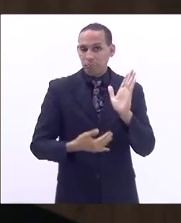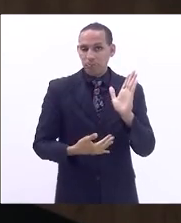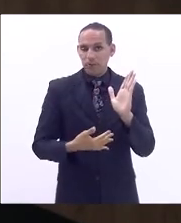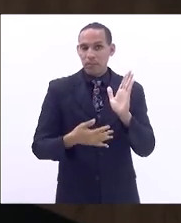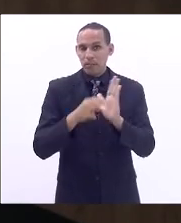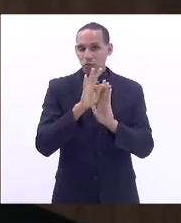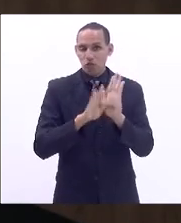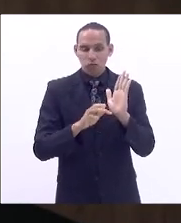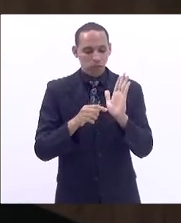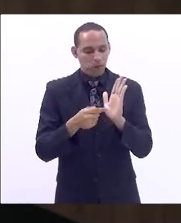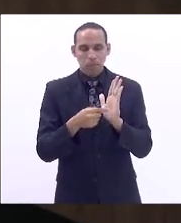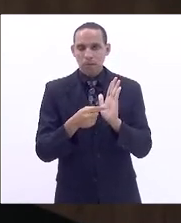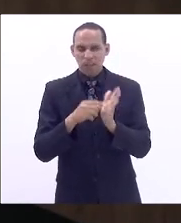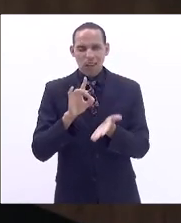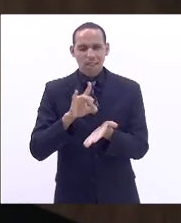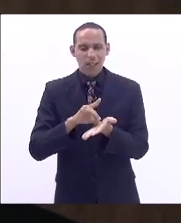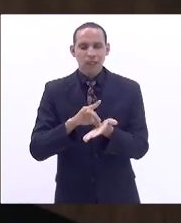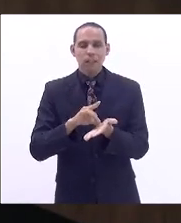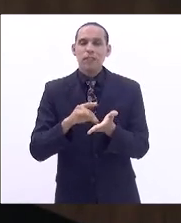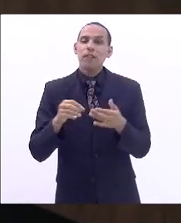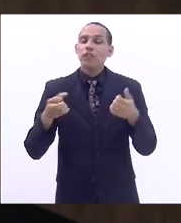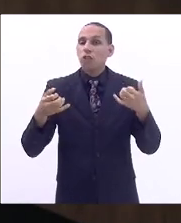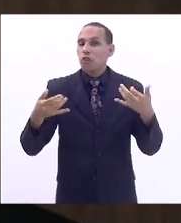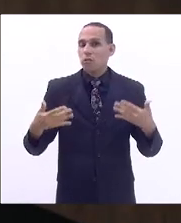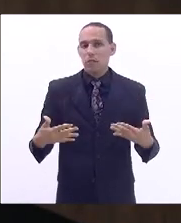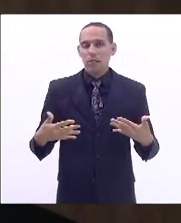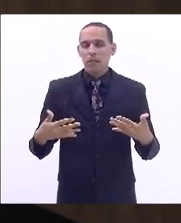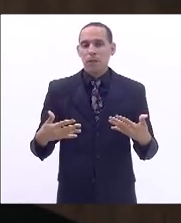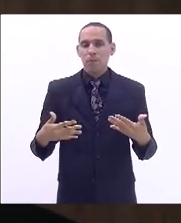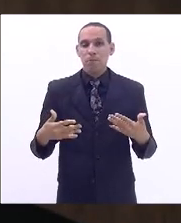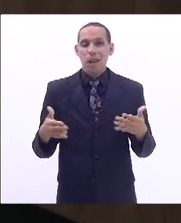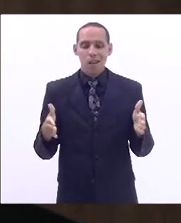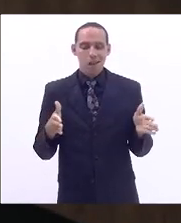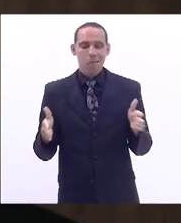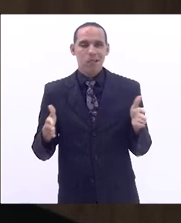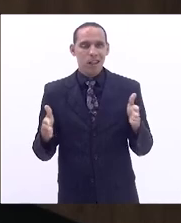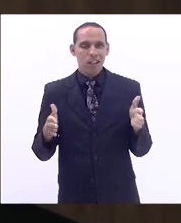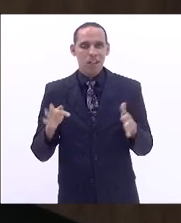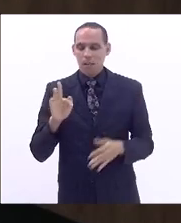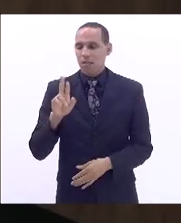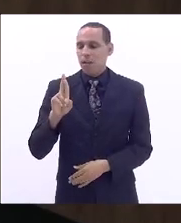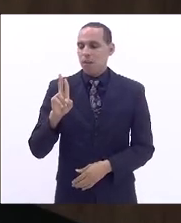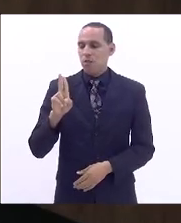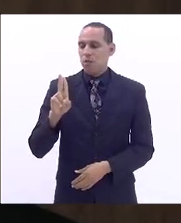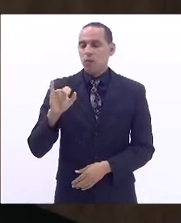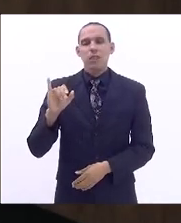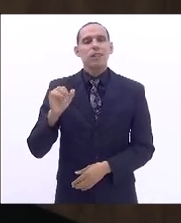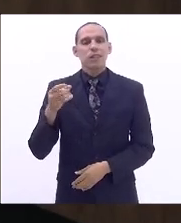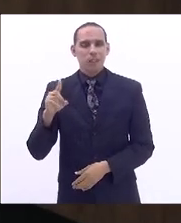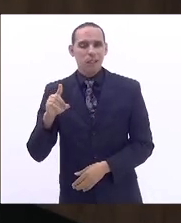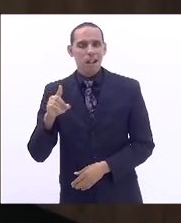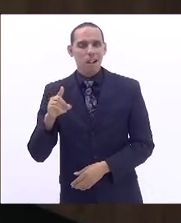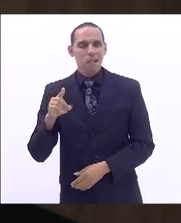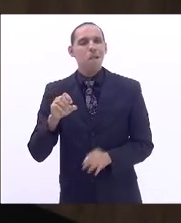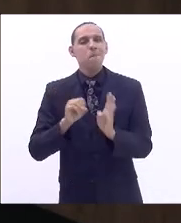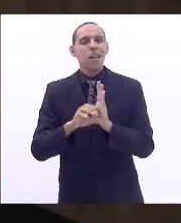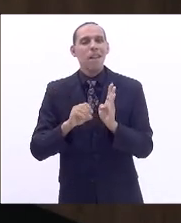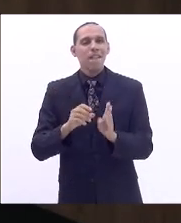original quem determinava que o prazo de fruição dos benefícios fiscais